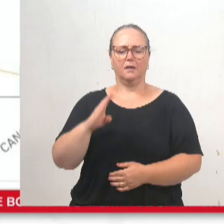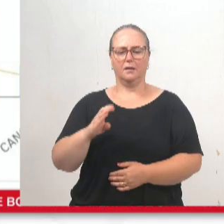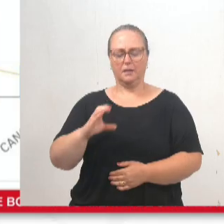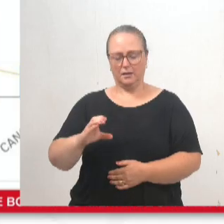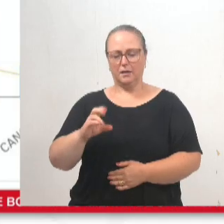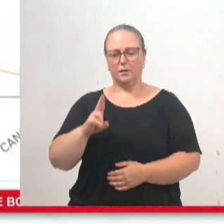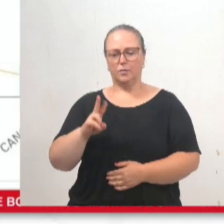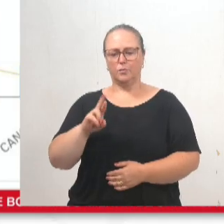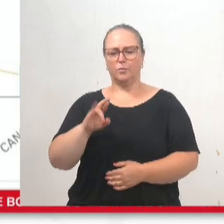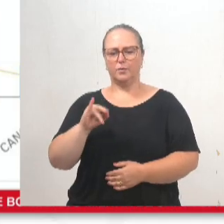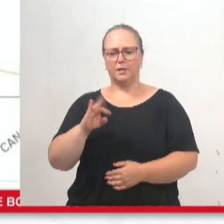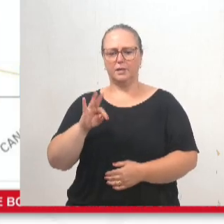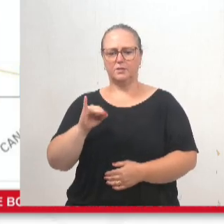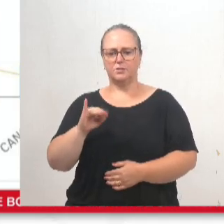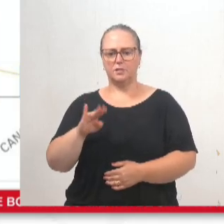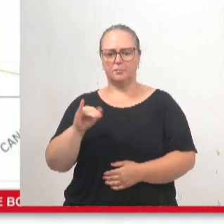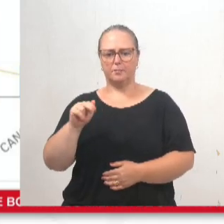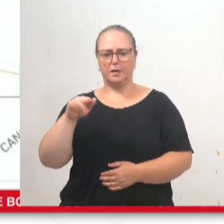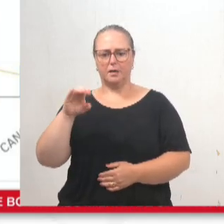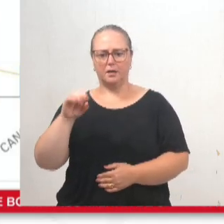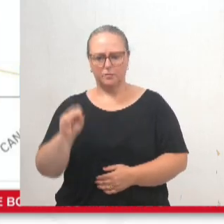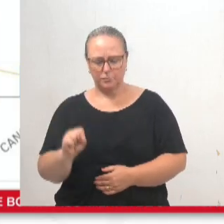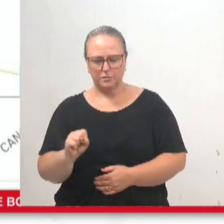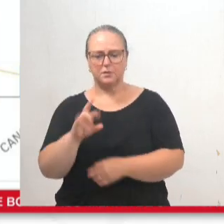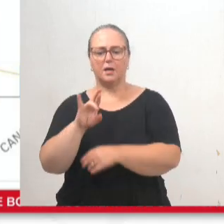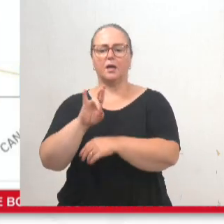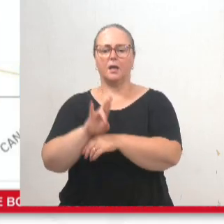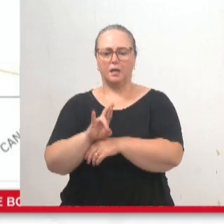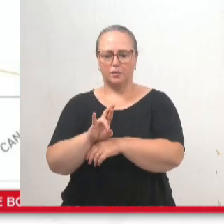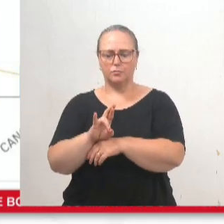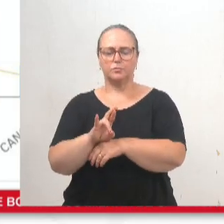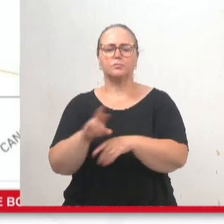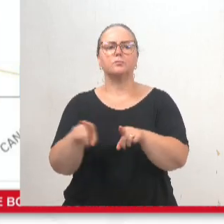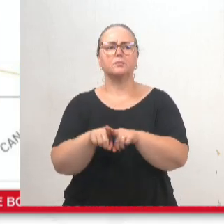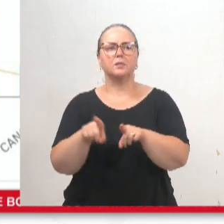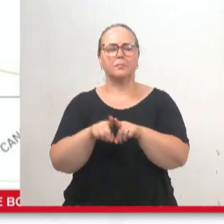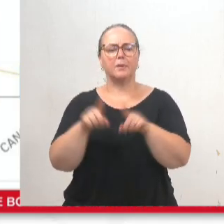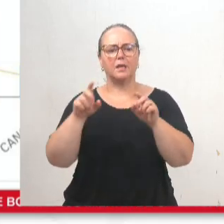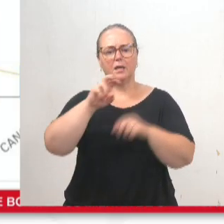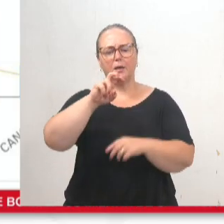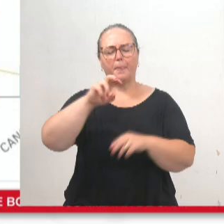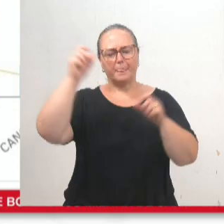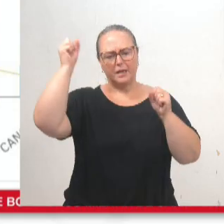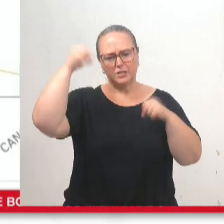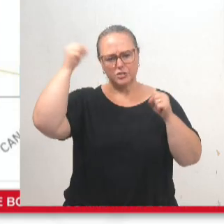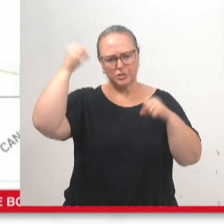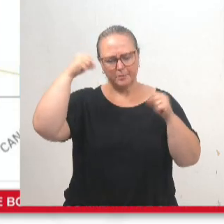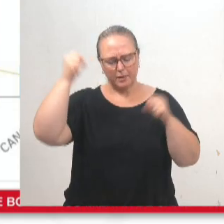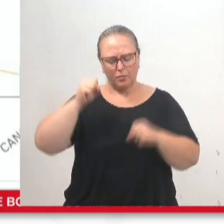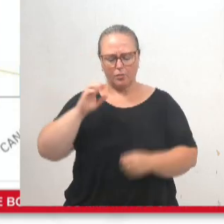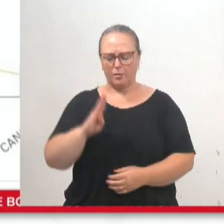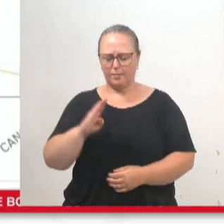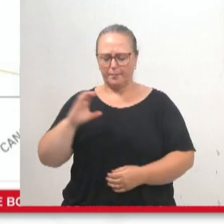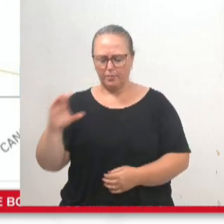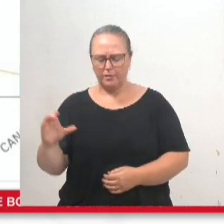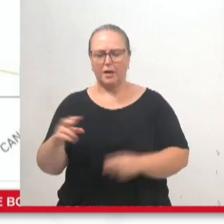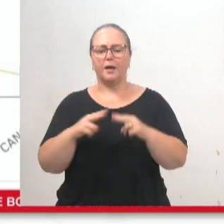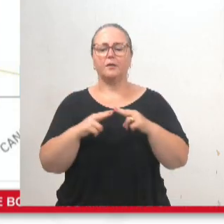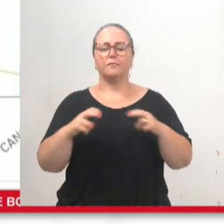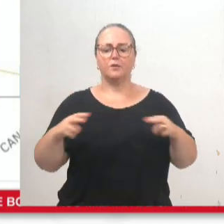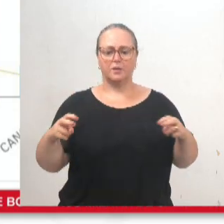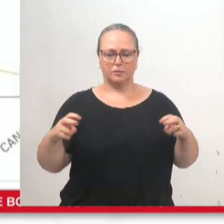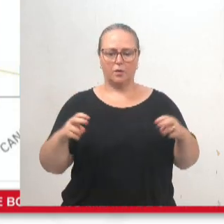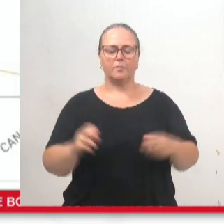Sul, em Tubarão, mas as 3 maiores aqui são a de Chapecó hoje, Balneário Camboriú, que é a maior de todas, e a de Florianópolis,